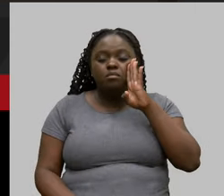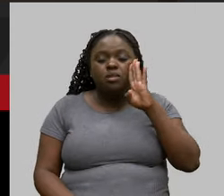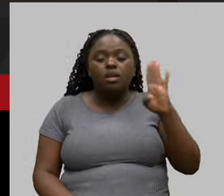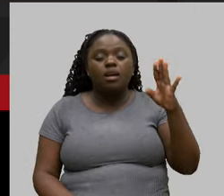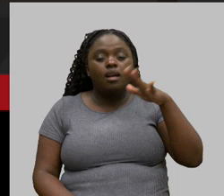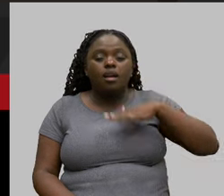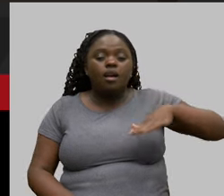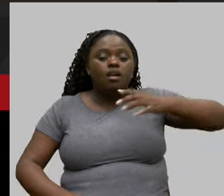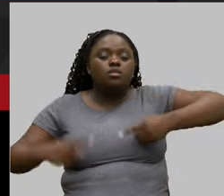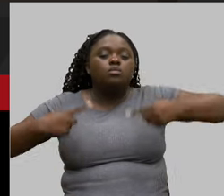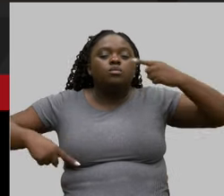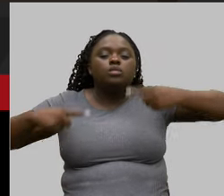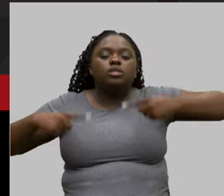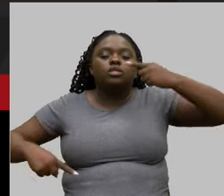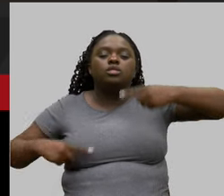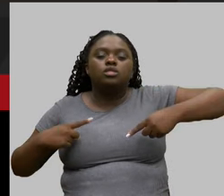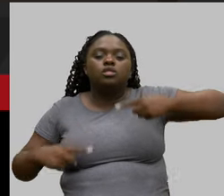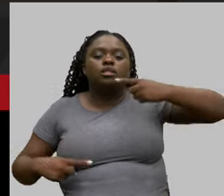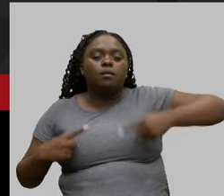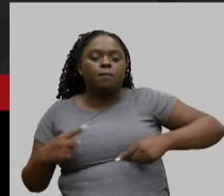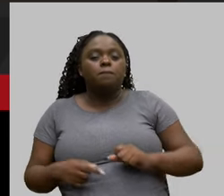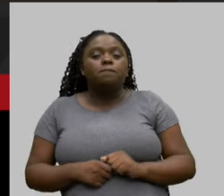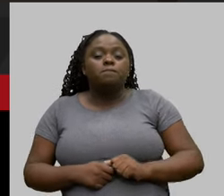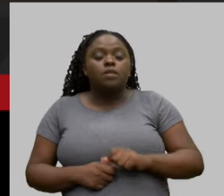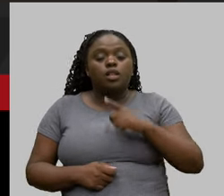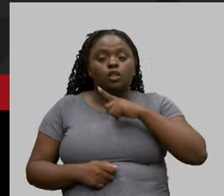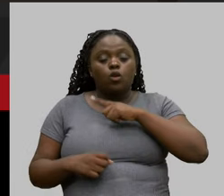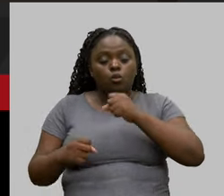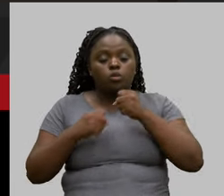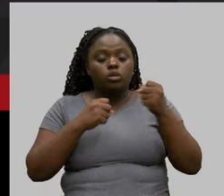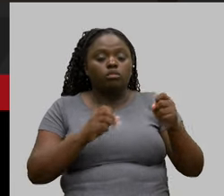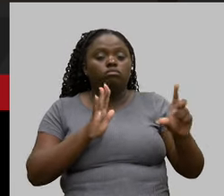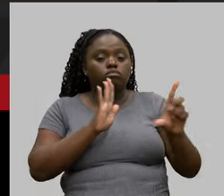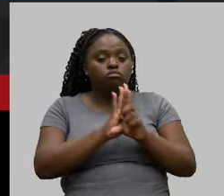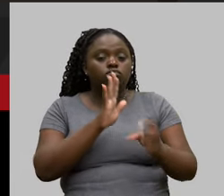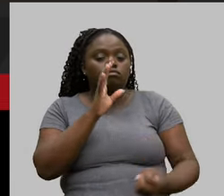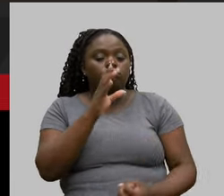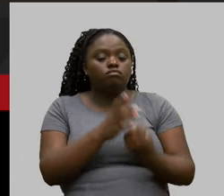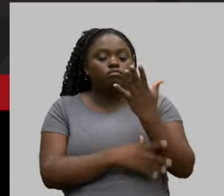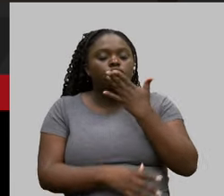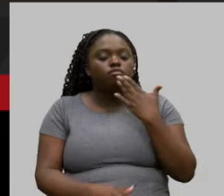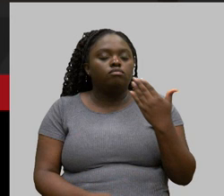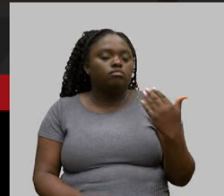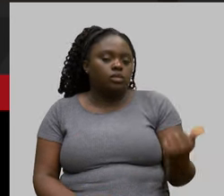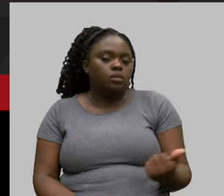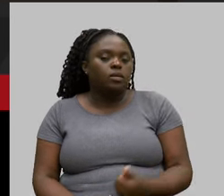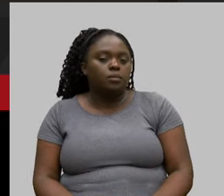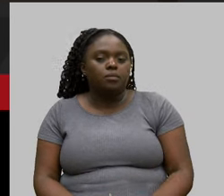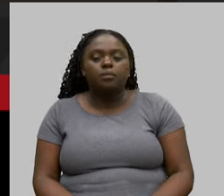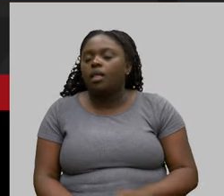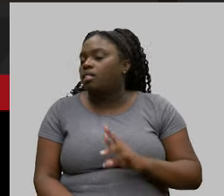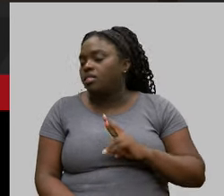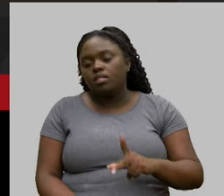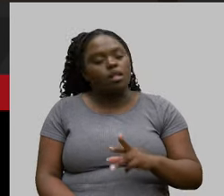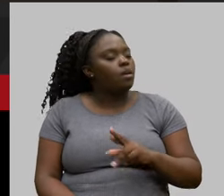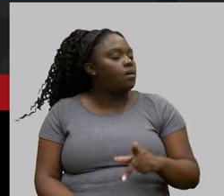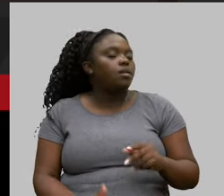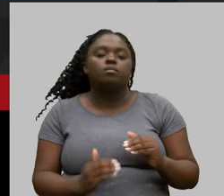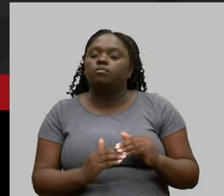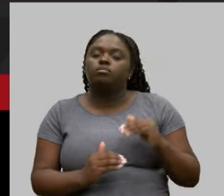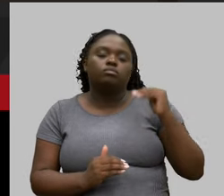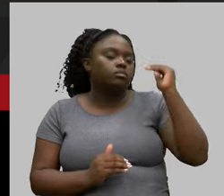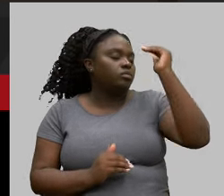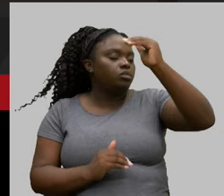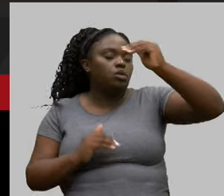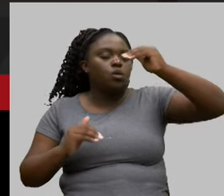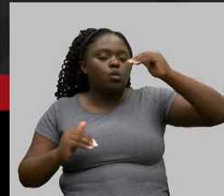que tem o poder de legislar para sua melhoria e não para reduzir o seu alcance e dificultar o